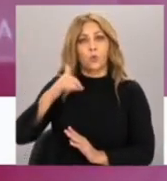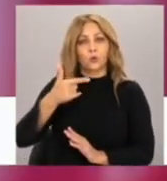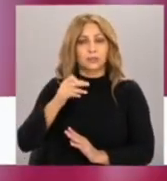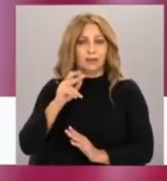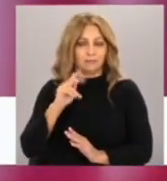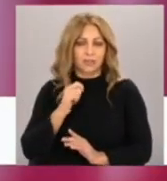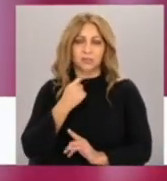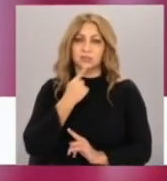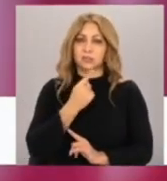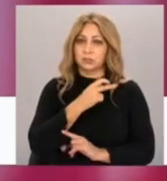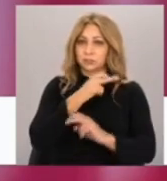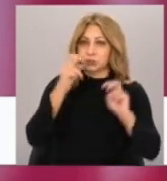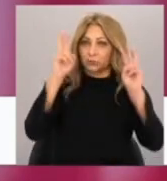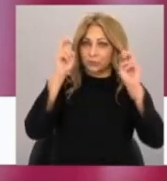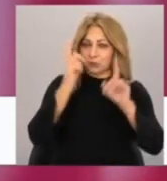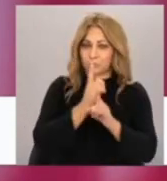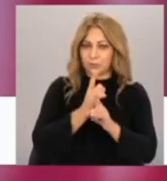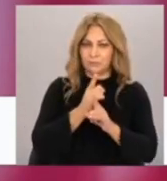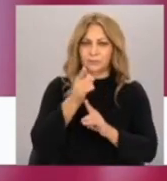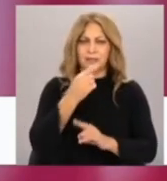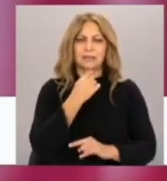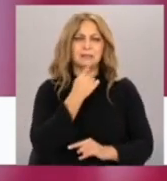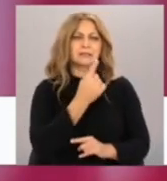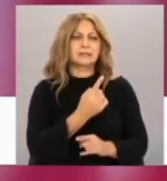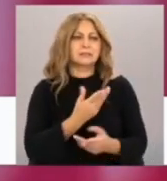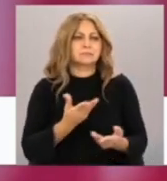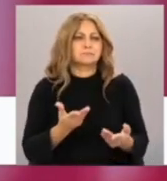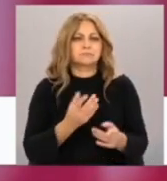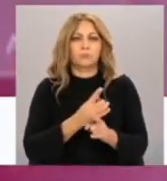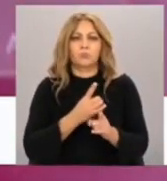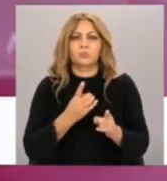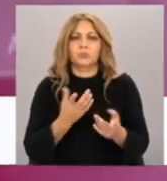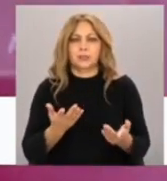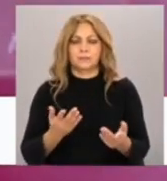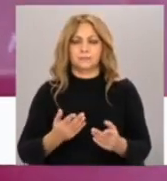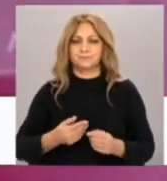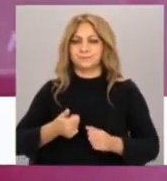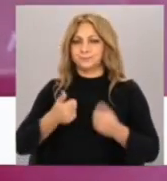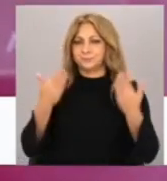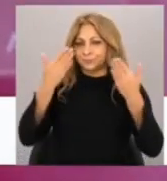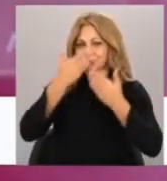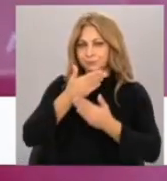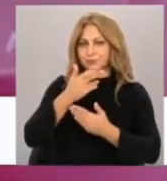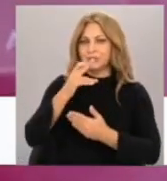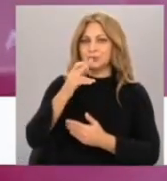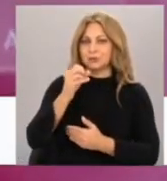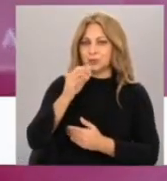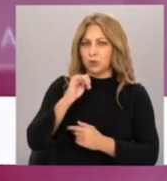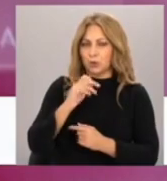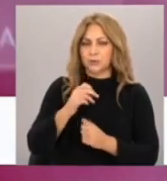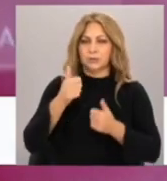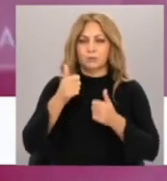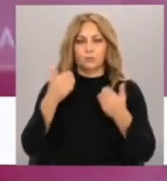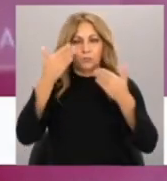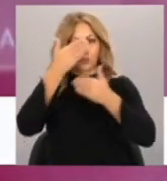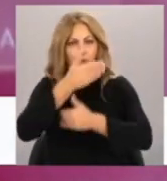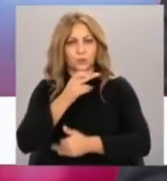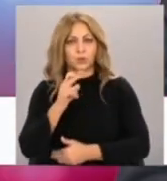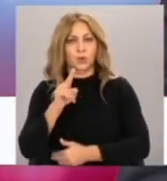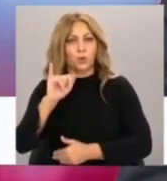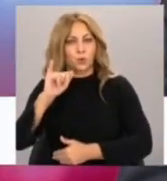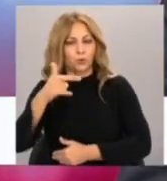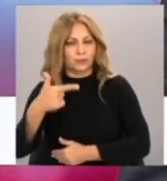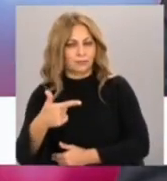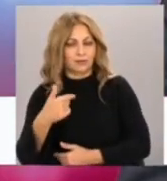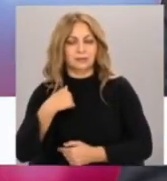expressão é que o fundamento essa declaração é muito boa noite Rosa Pinto boa noite oi Tavares não gosto de